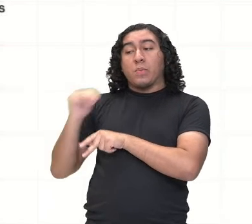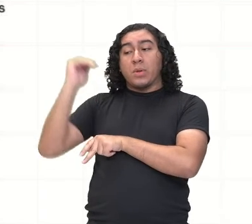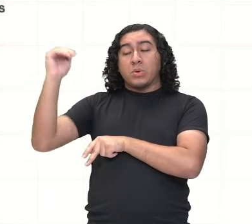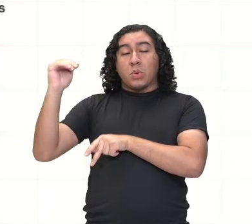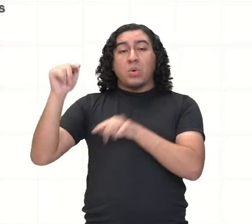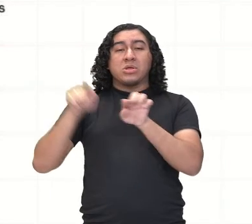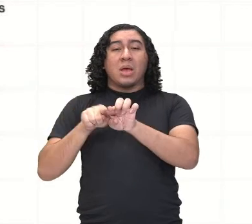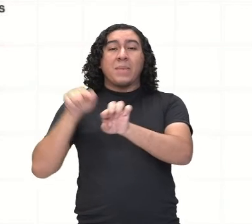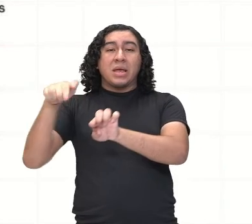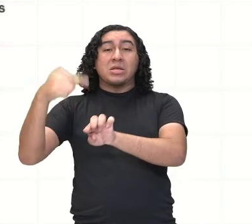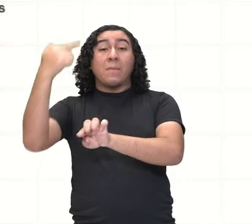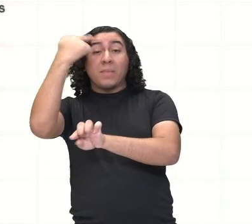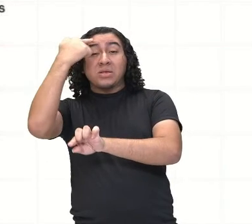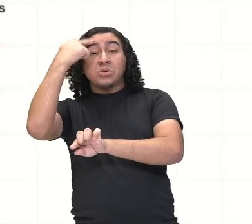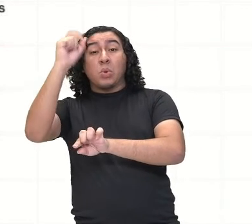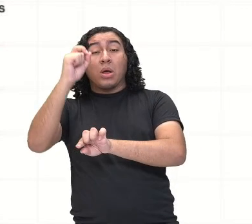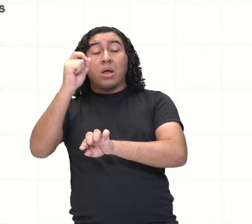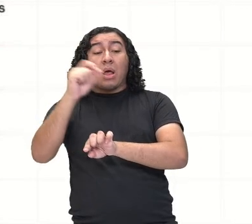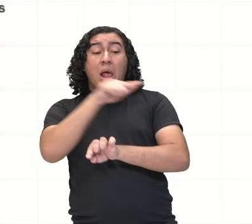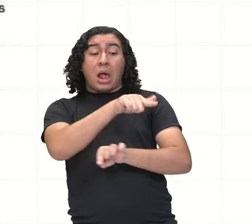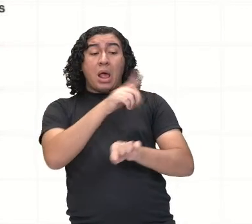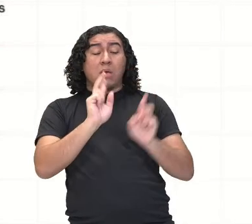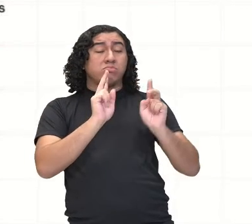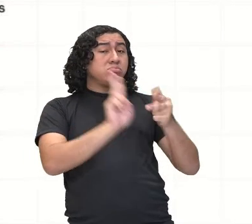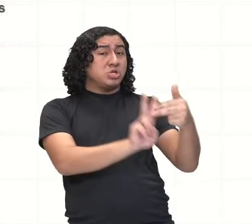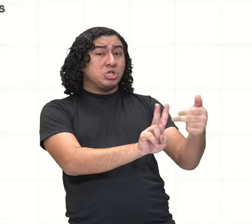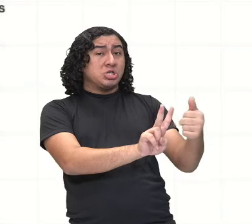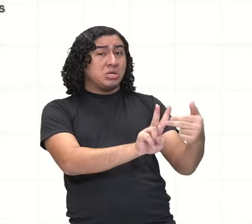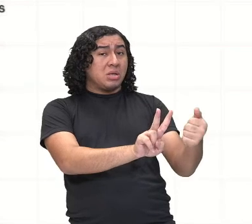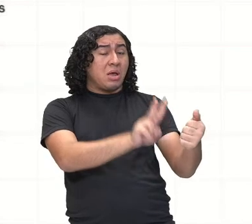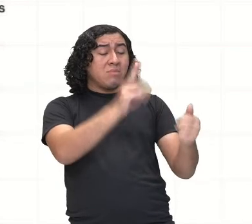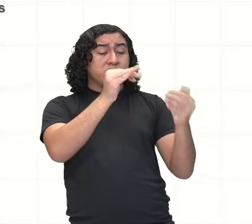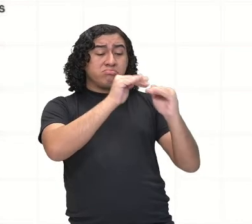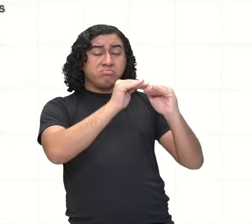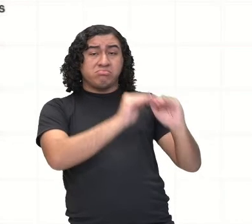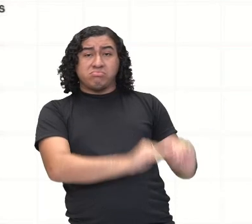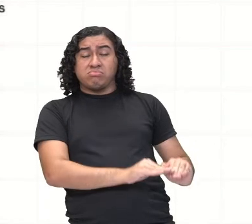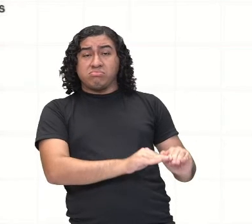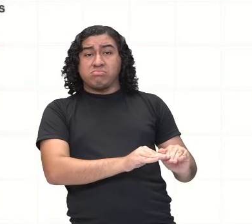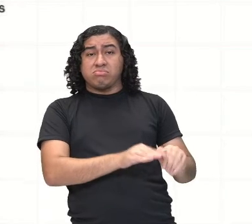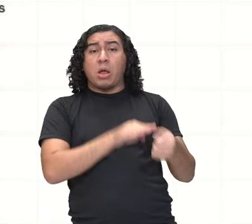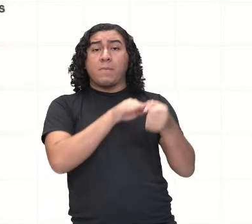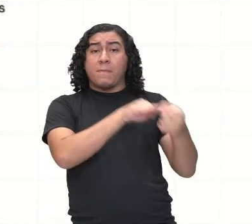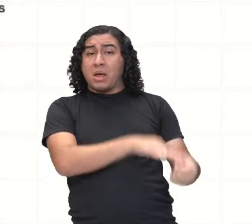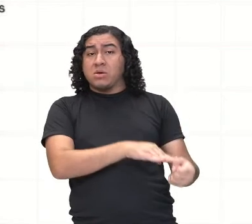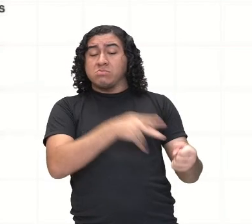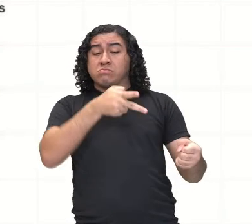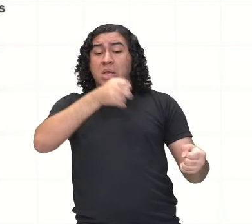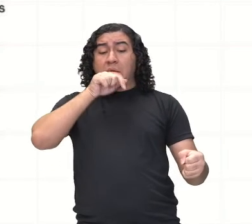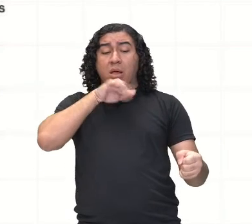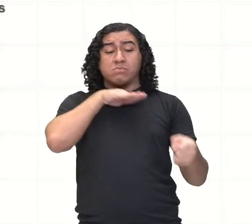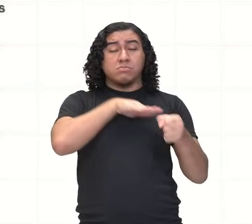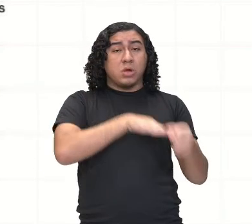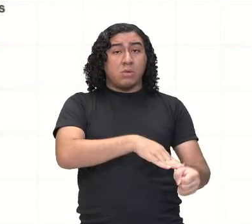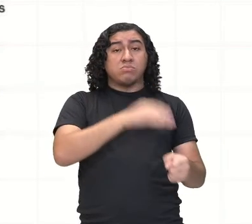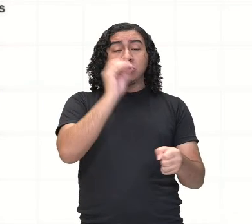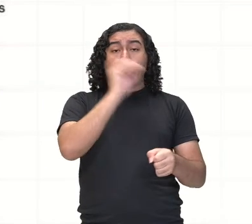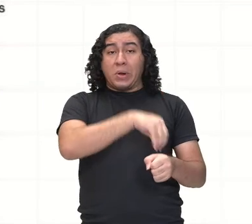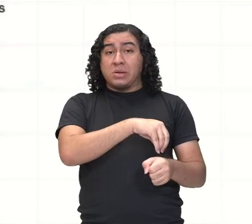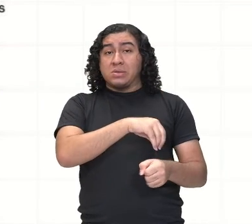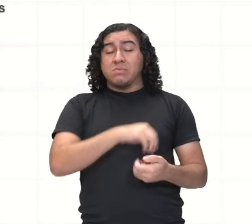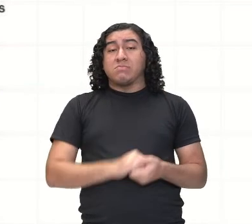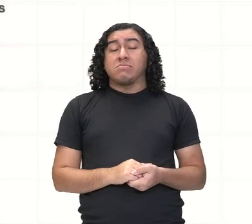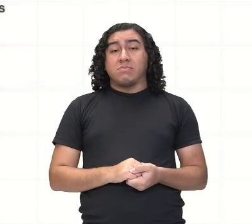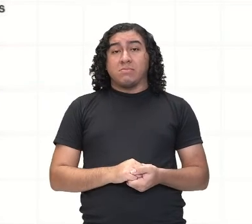os levava a considerar suas próprias culturas superiores, enquanto enxergavam os indígenas como